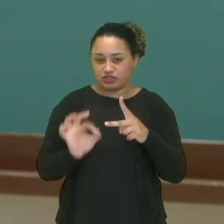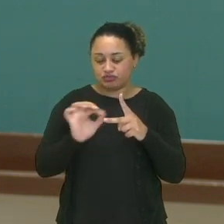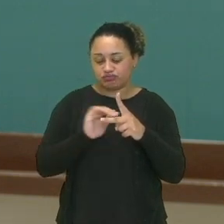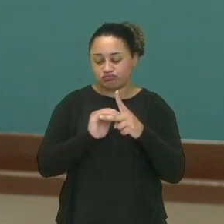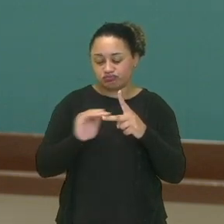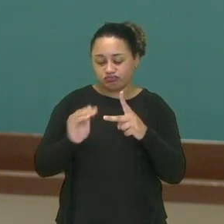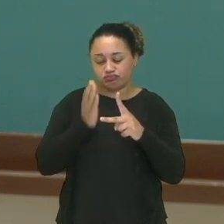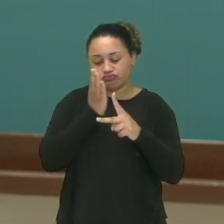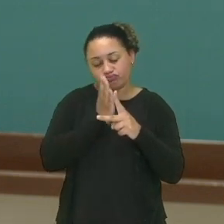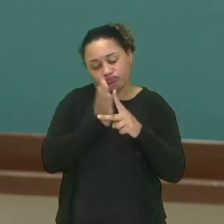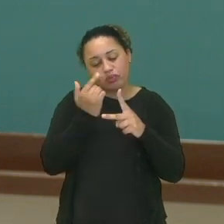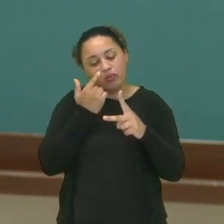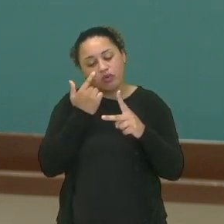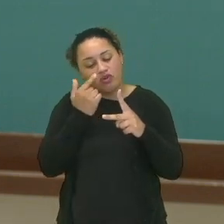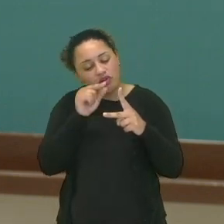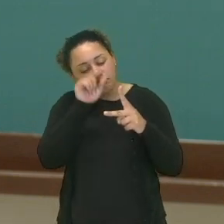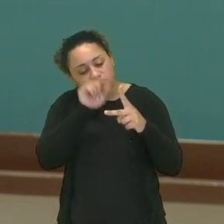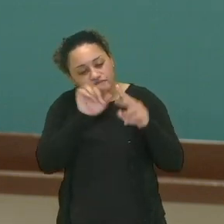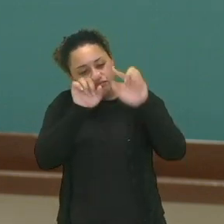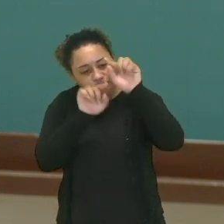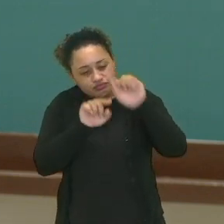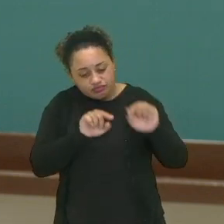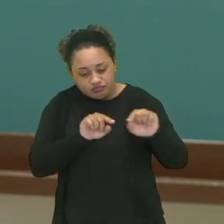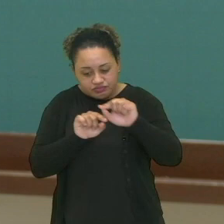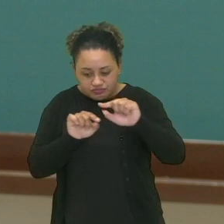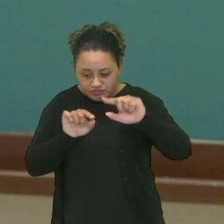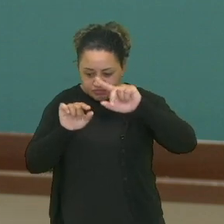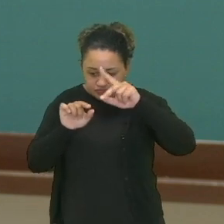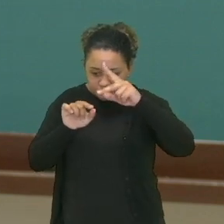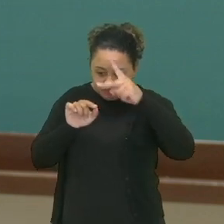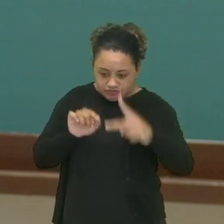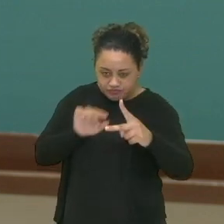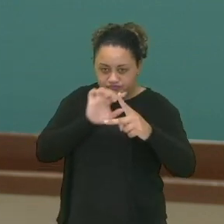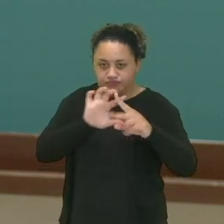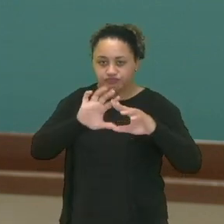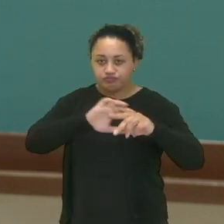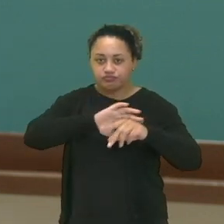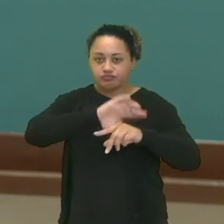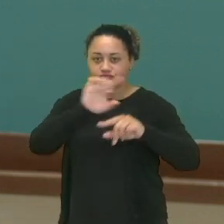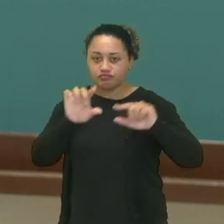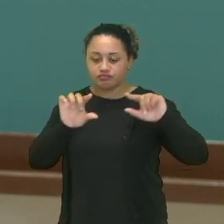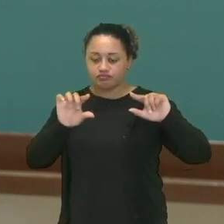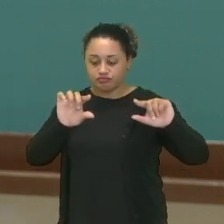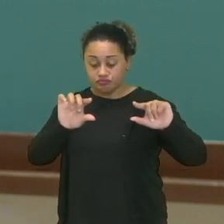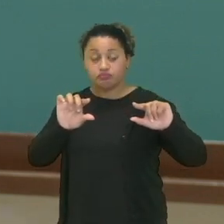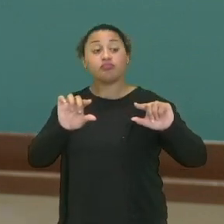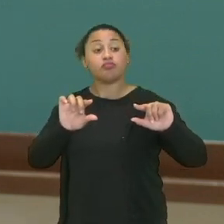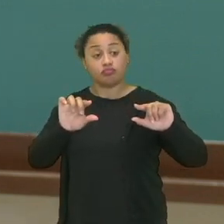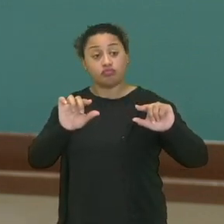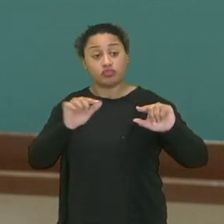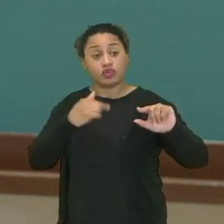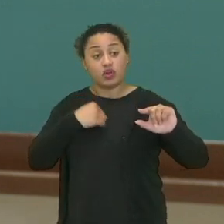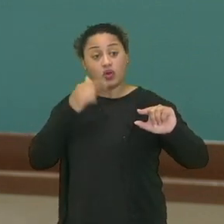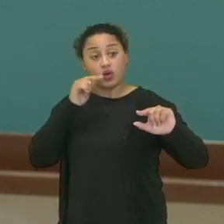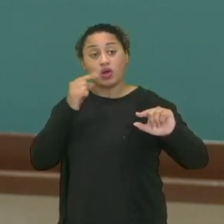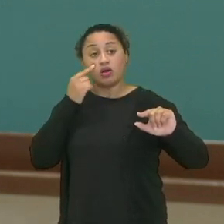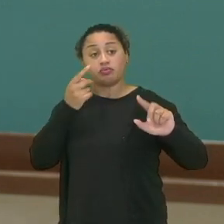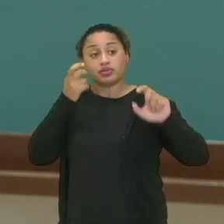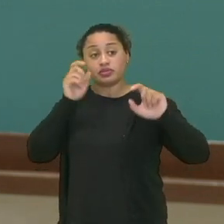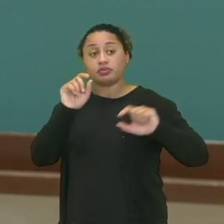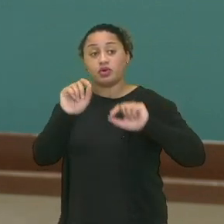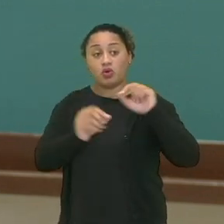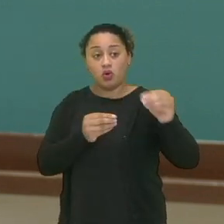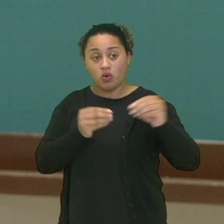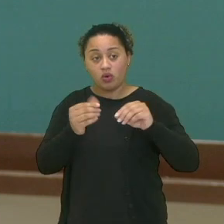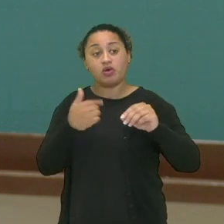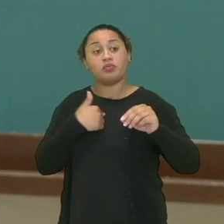certinho, encaixando naquela semi-reta que tem no ângulo, tá? E a medida do ângulo ela é lida no transferidor nesse caso, entendeu?